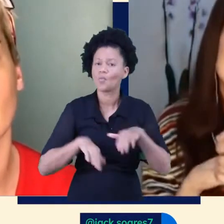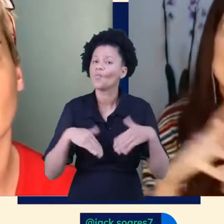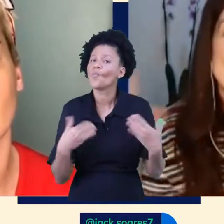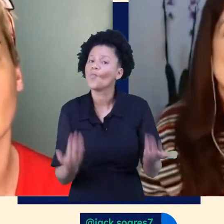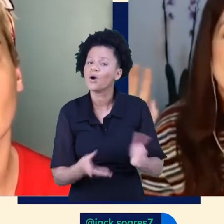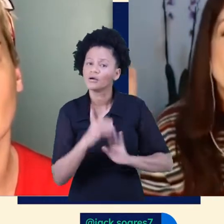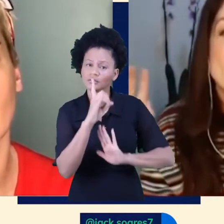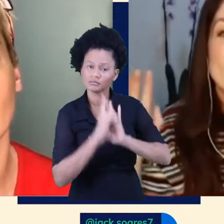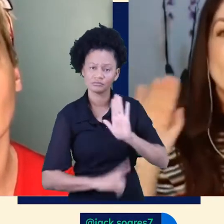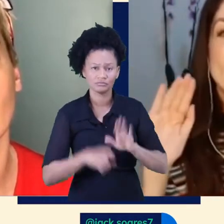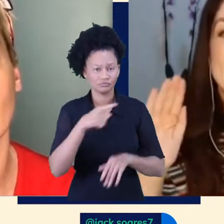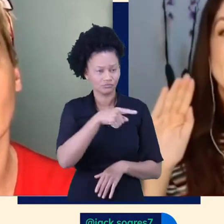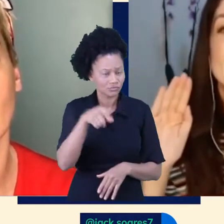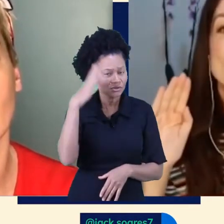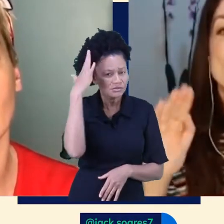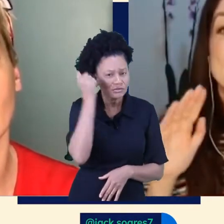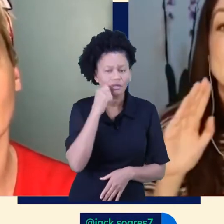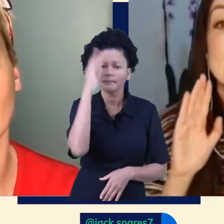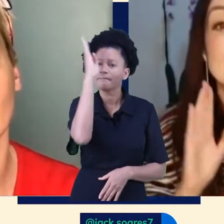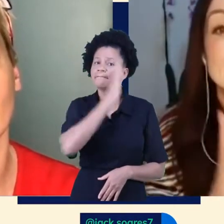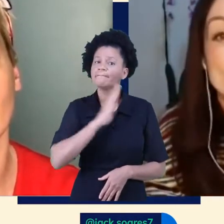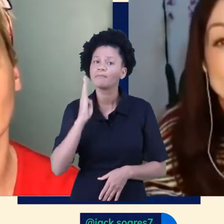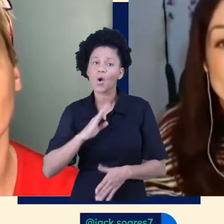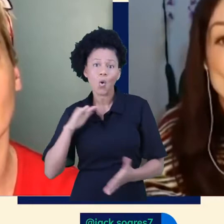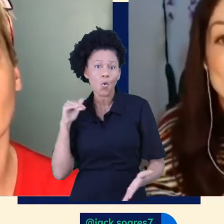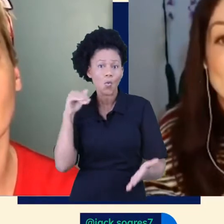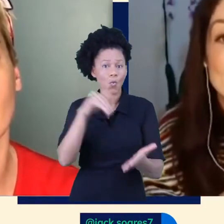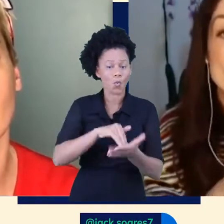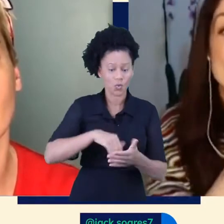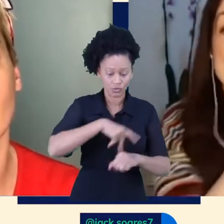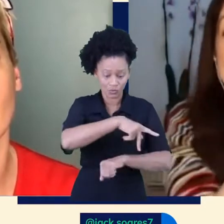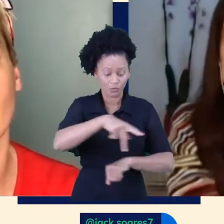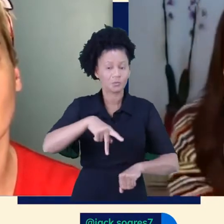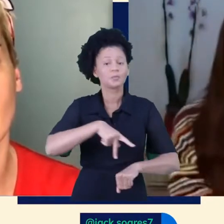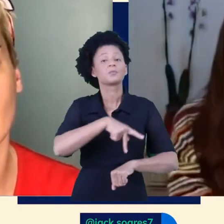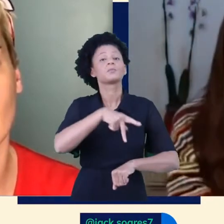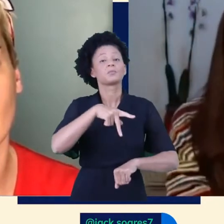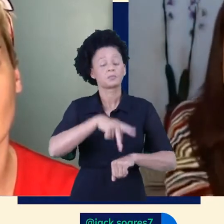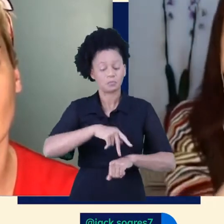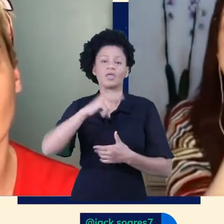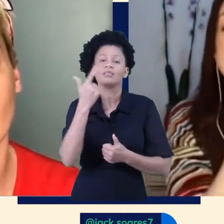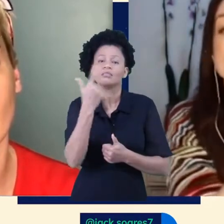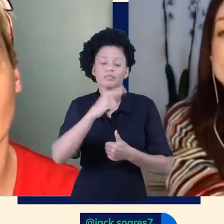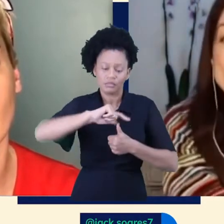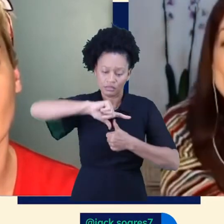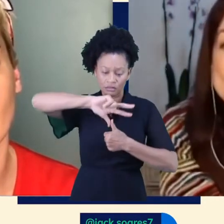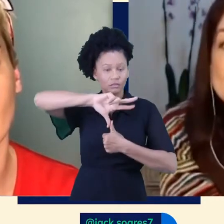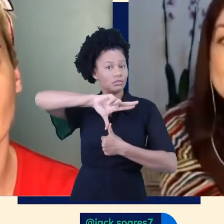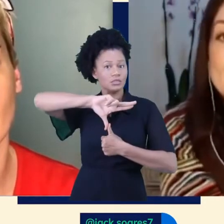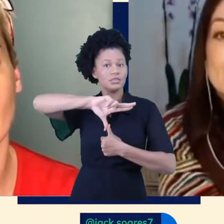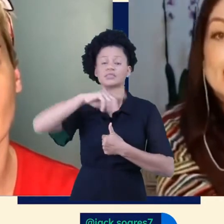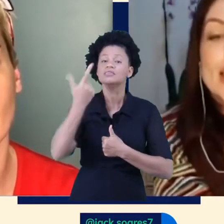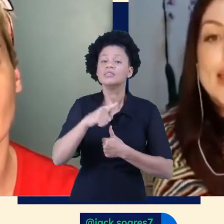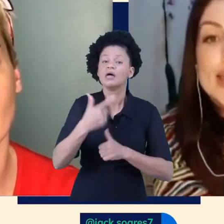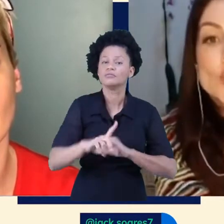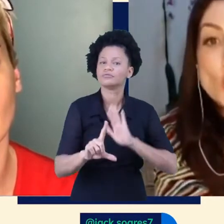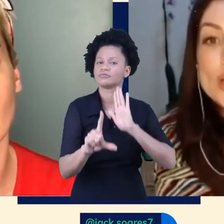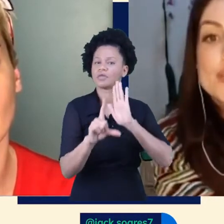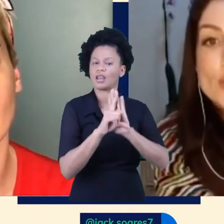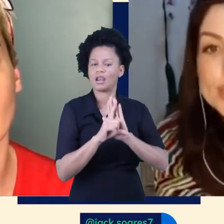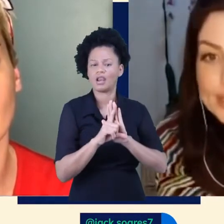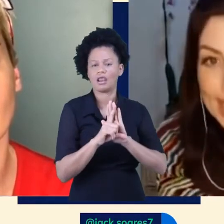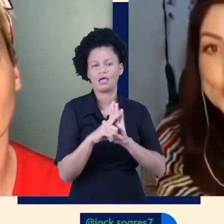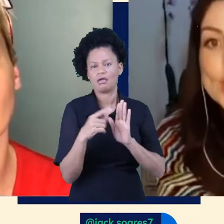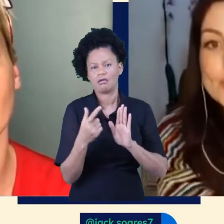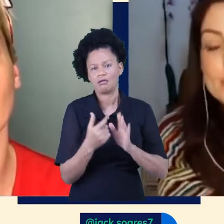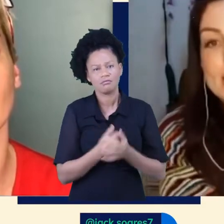dos últimos países aqui na América Latina que não tem uma lei que proíbe a cirurgia de